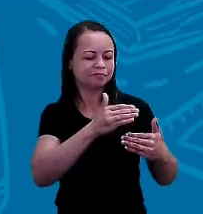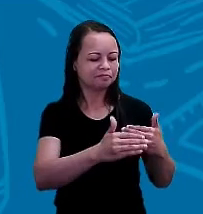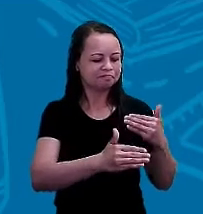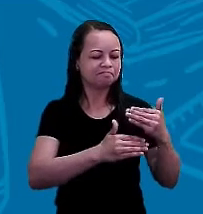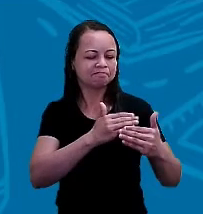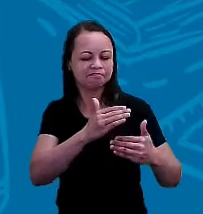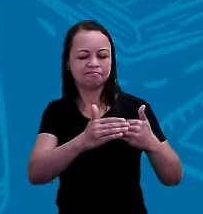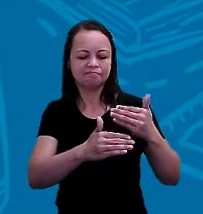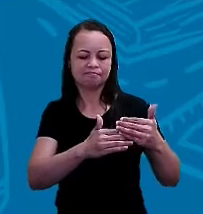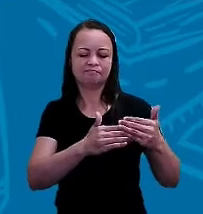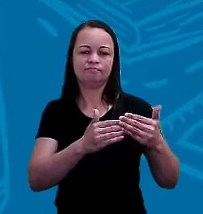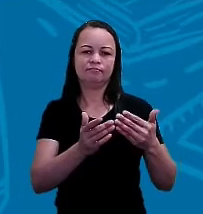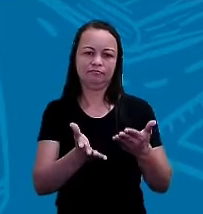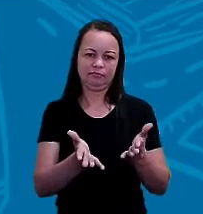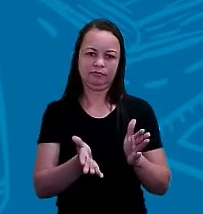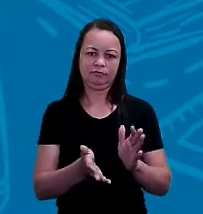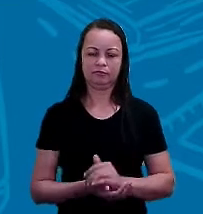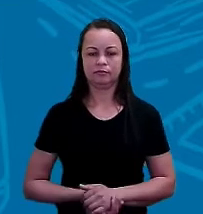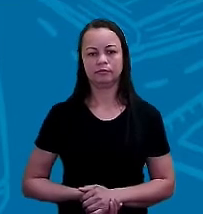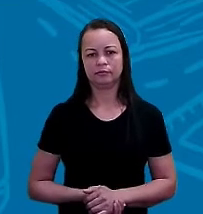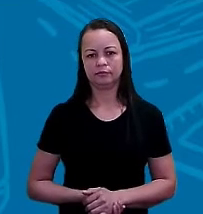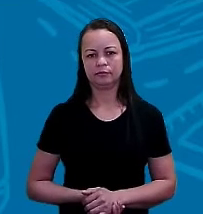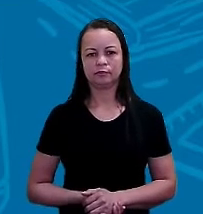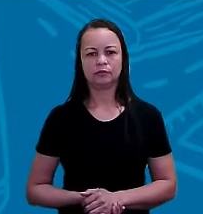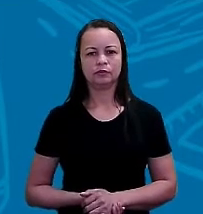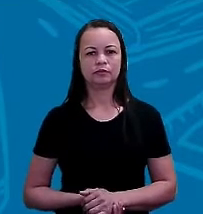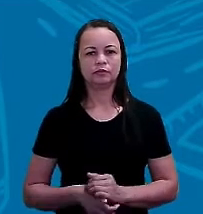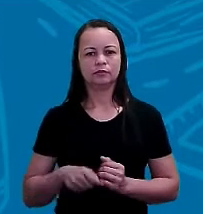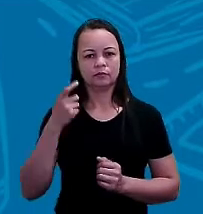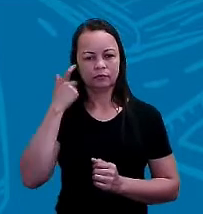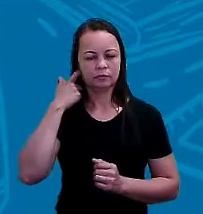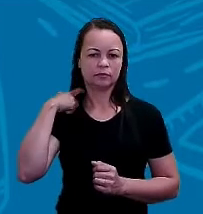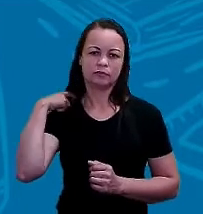suas gerações, ok?